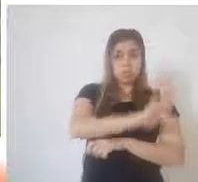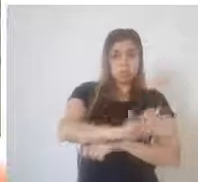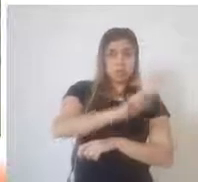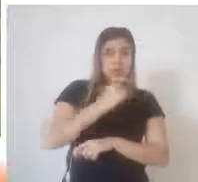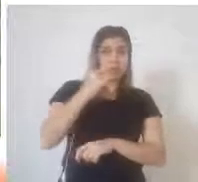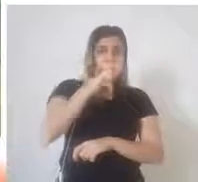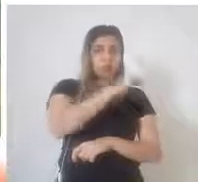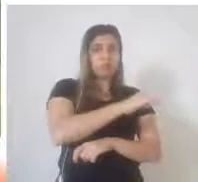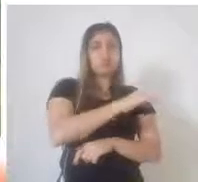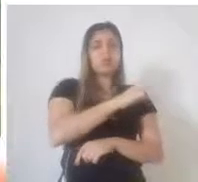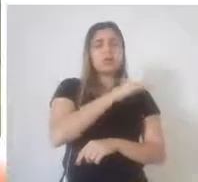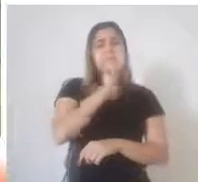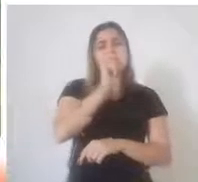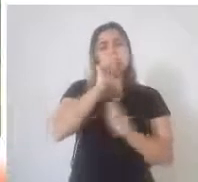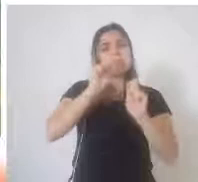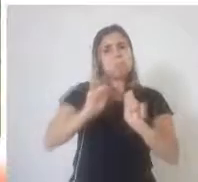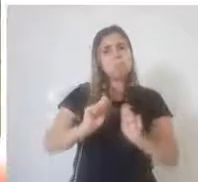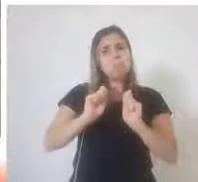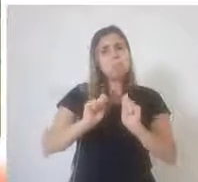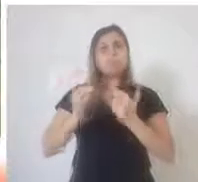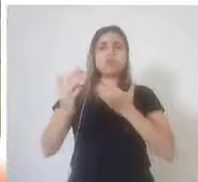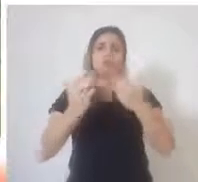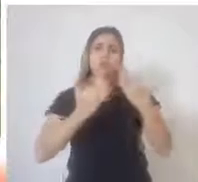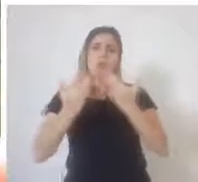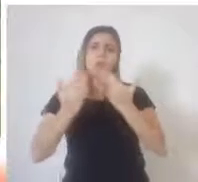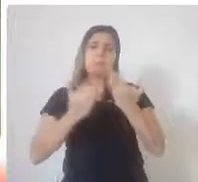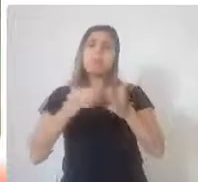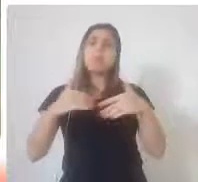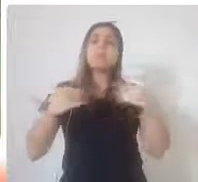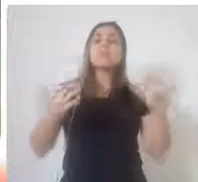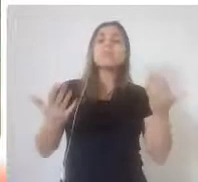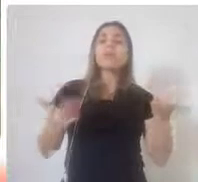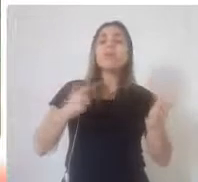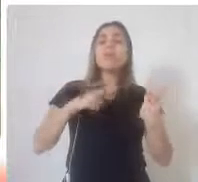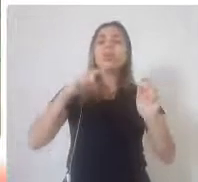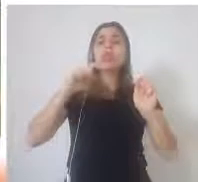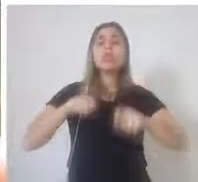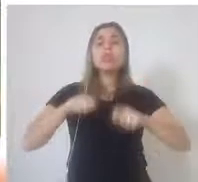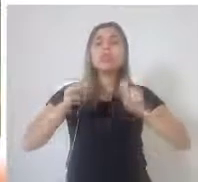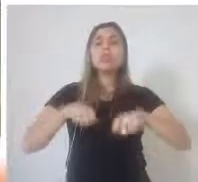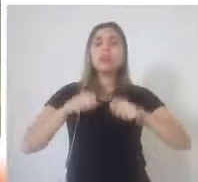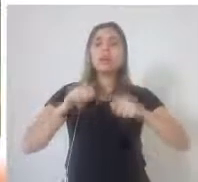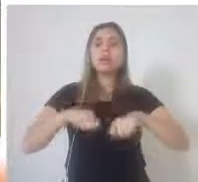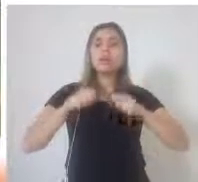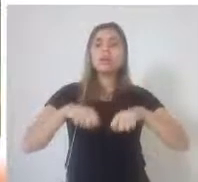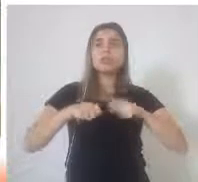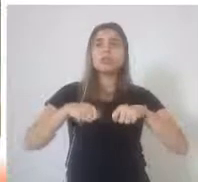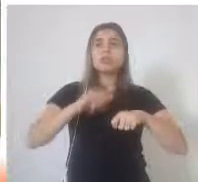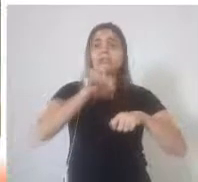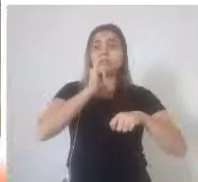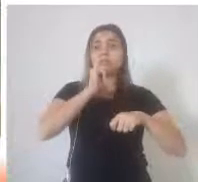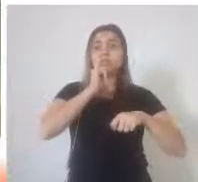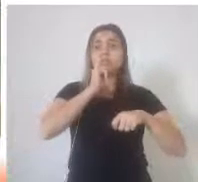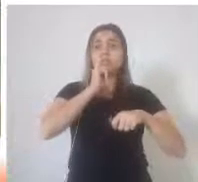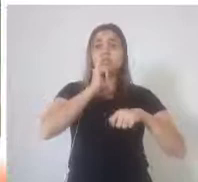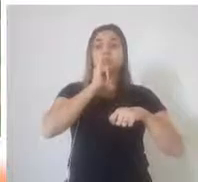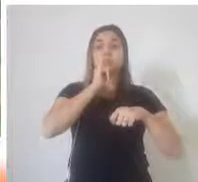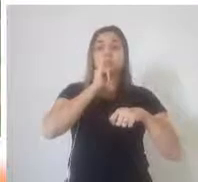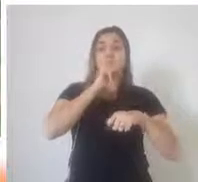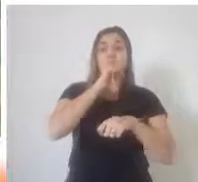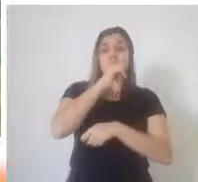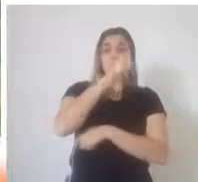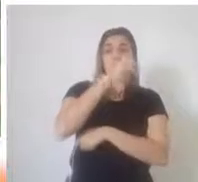pode comparar qual dessas células, né, qual desses organismos, aliás, teria uma produtividade primária